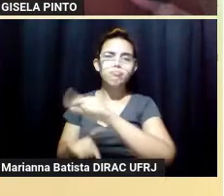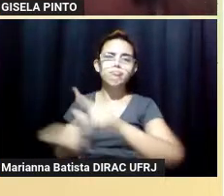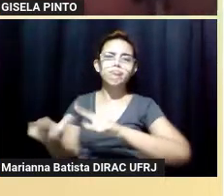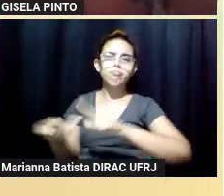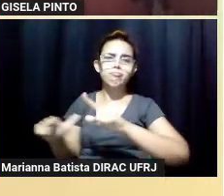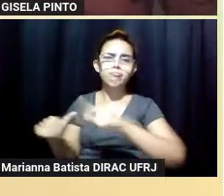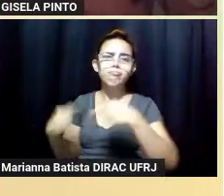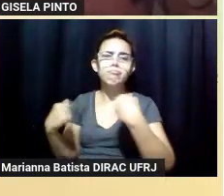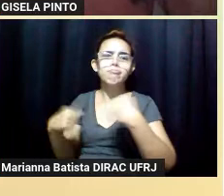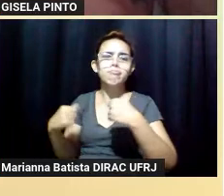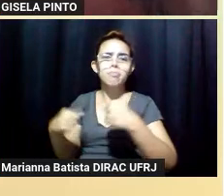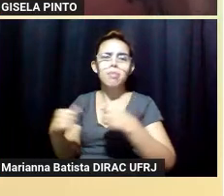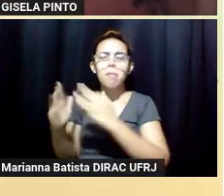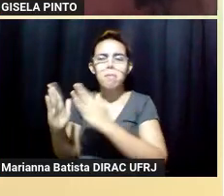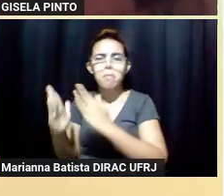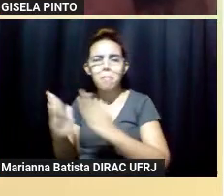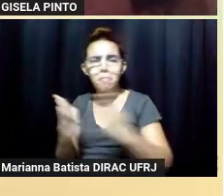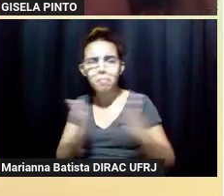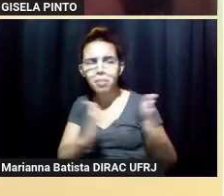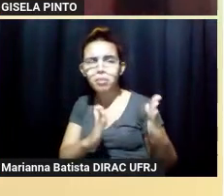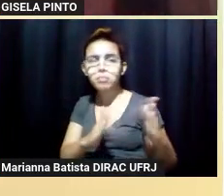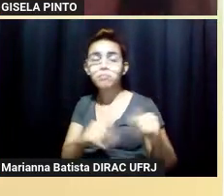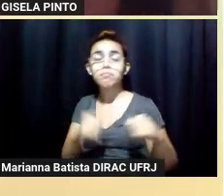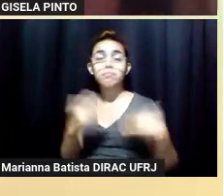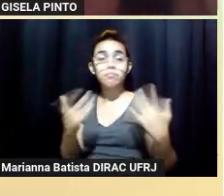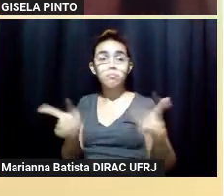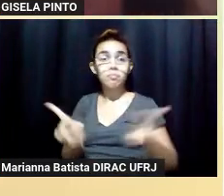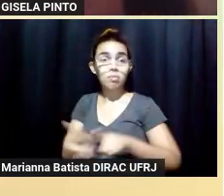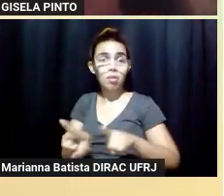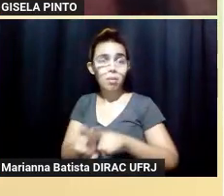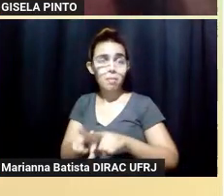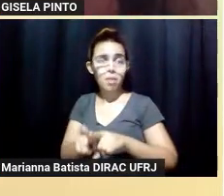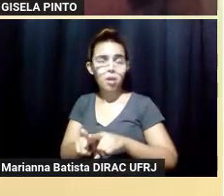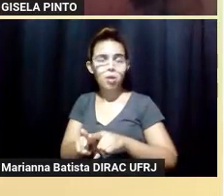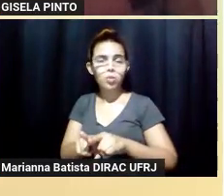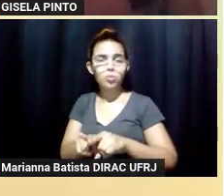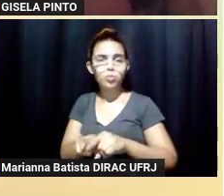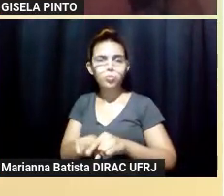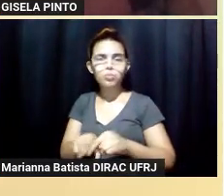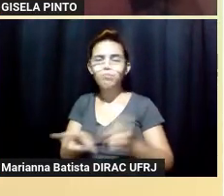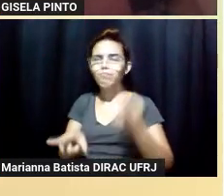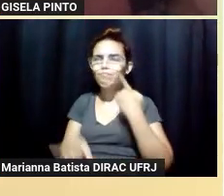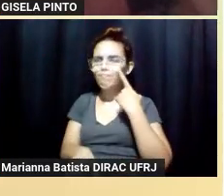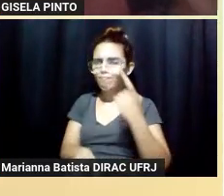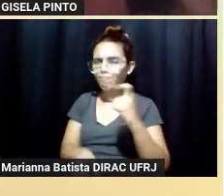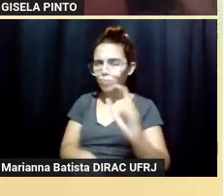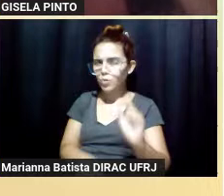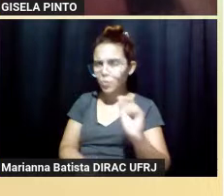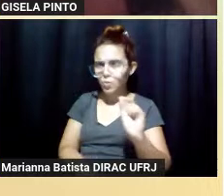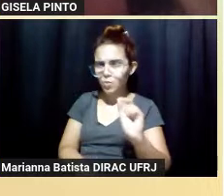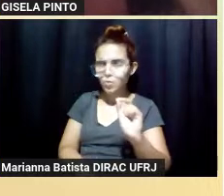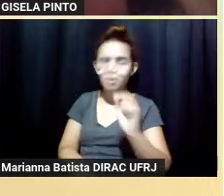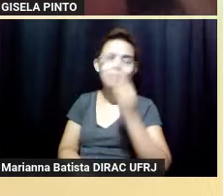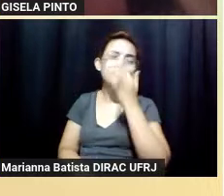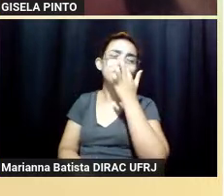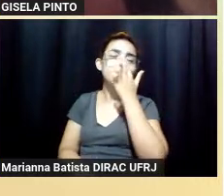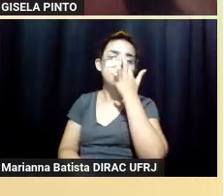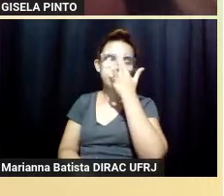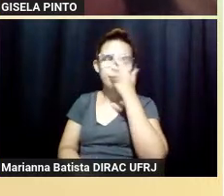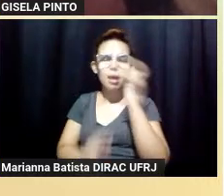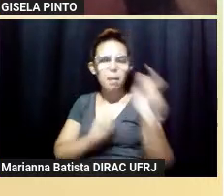situações. Nessa ocasião, inclusive, foi curioso, porque na entrevista, né, para o